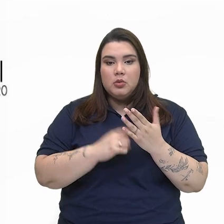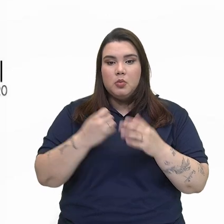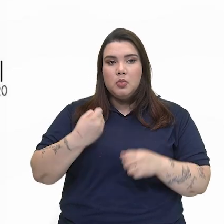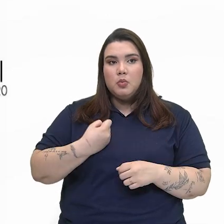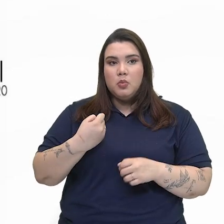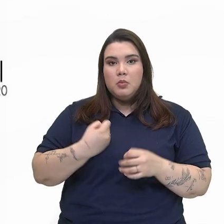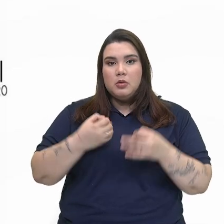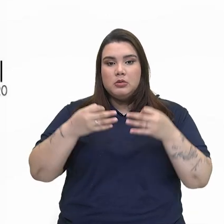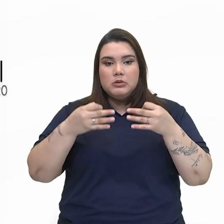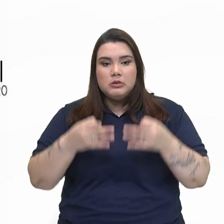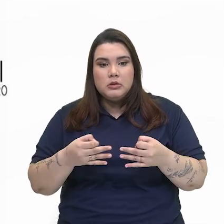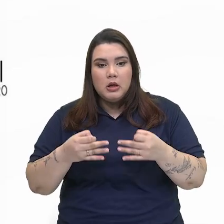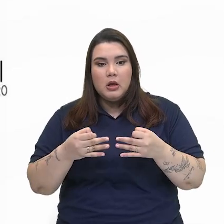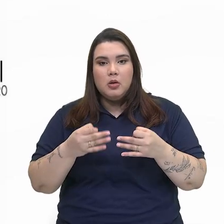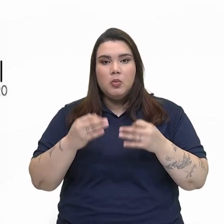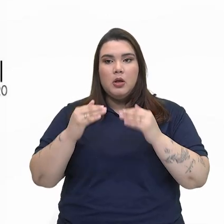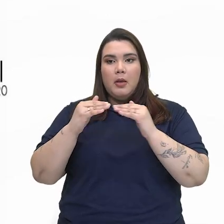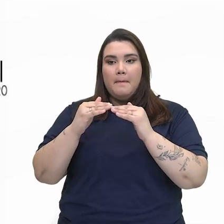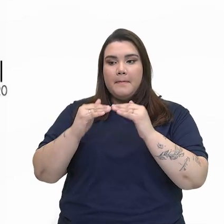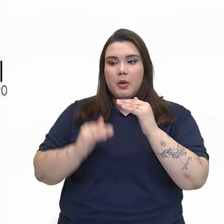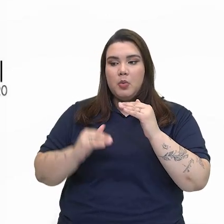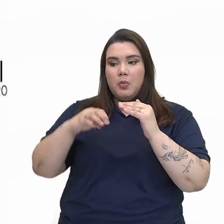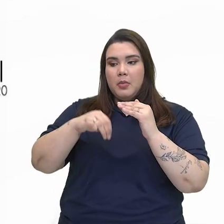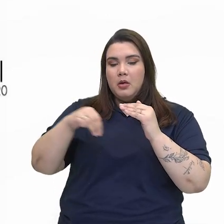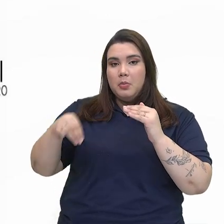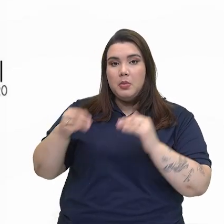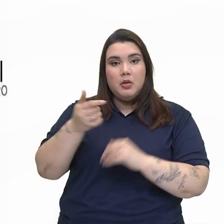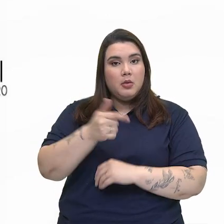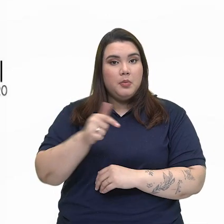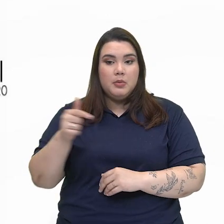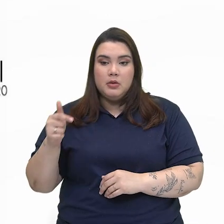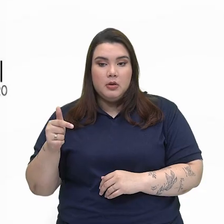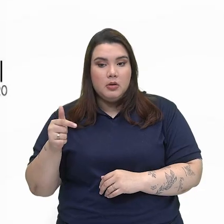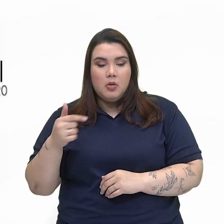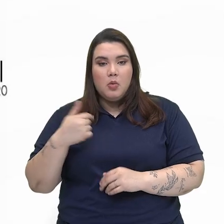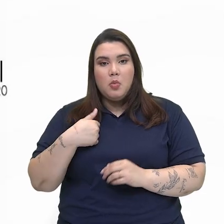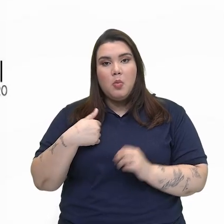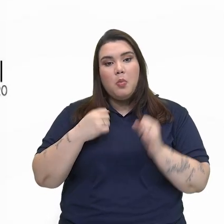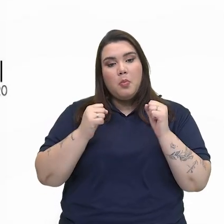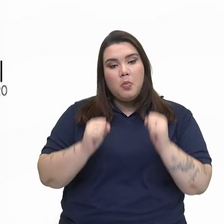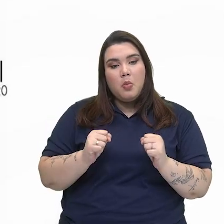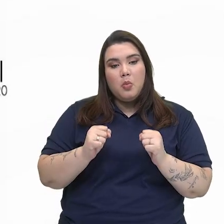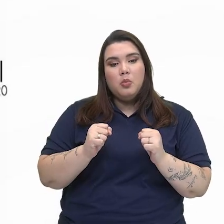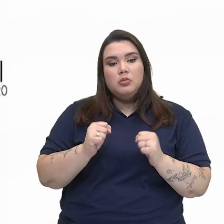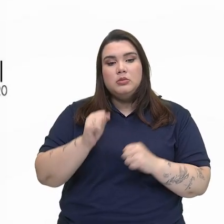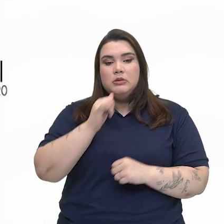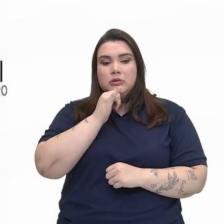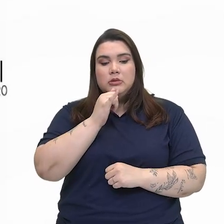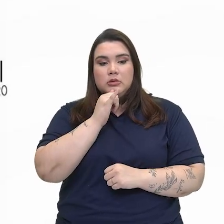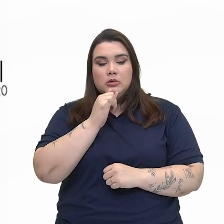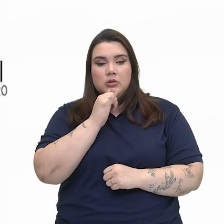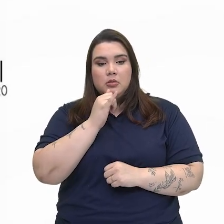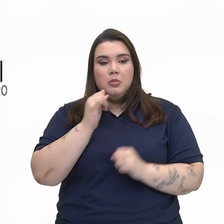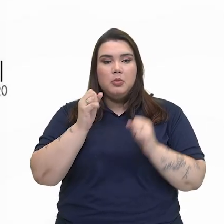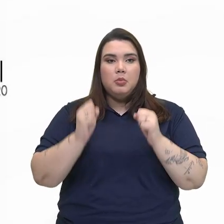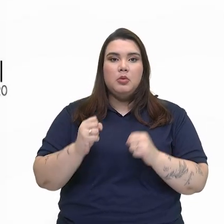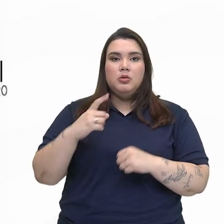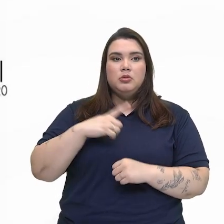medida que seja menor do que o milímetro. Então, eu posso até presumir que ele possa